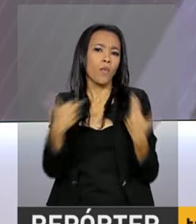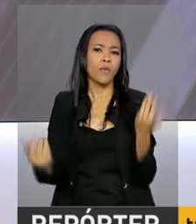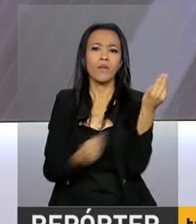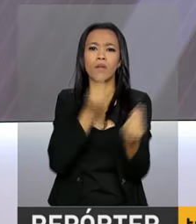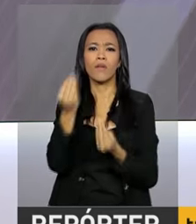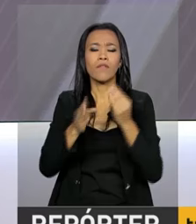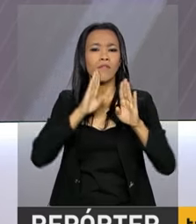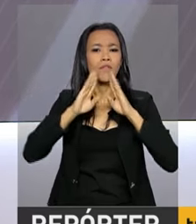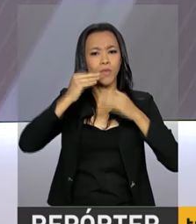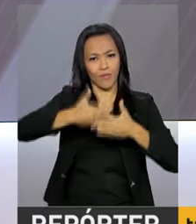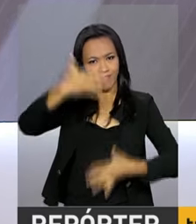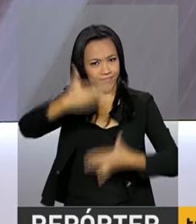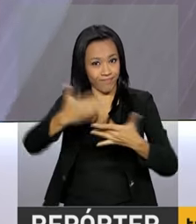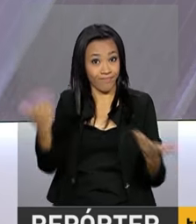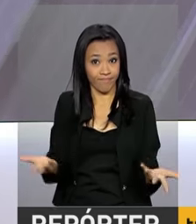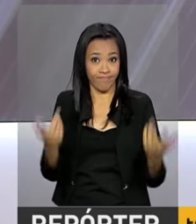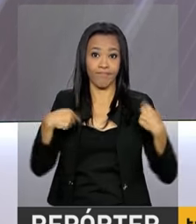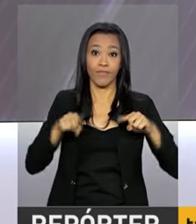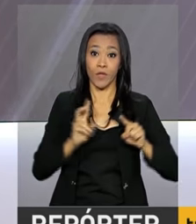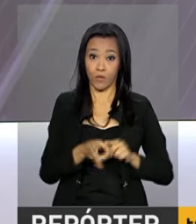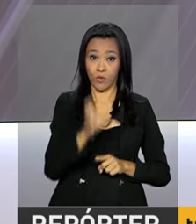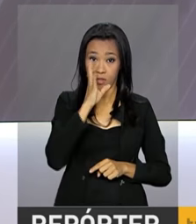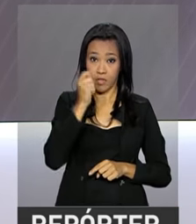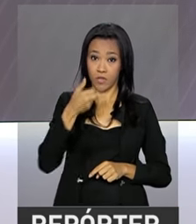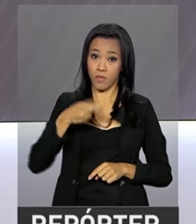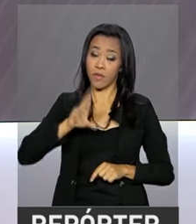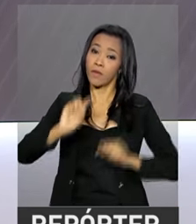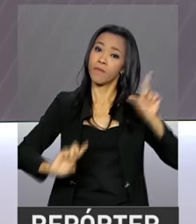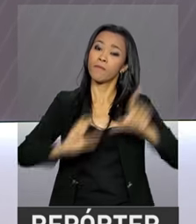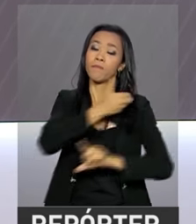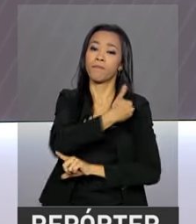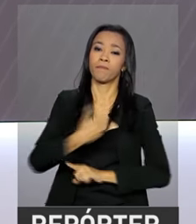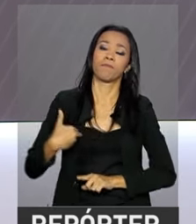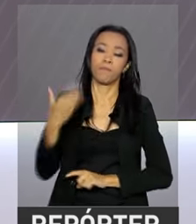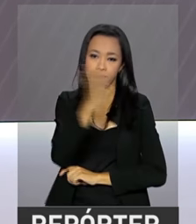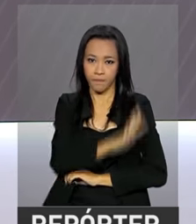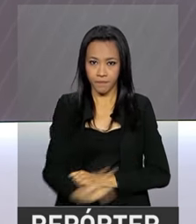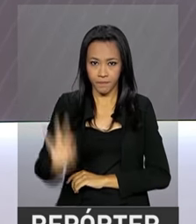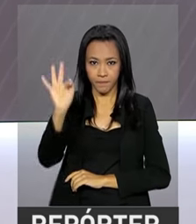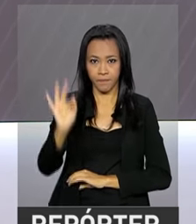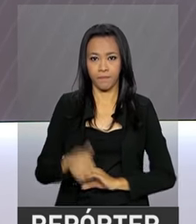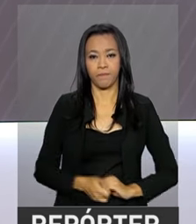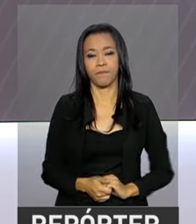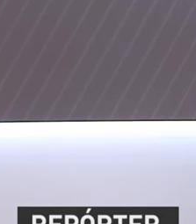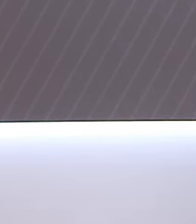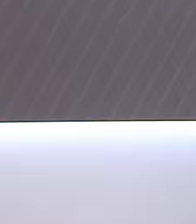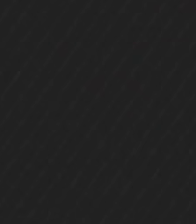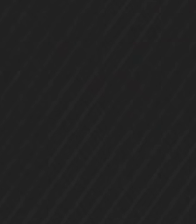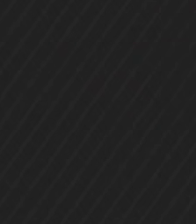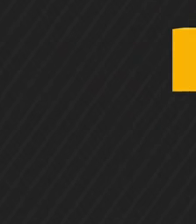as novidades em nossas redes sociais onde vai com a gente aqui na nbr a tv do governo federal